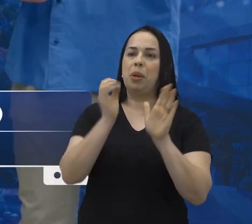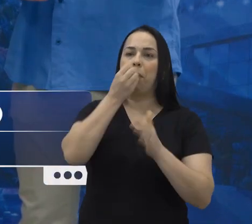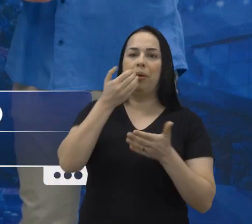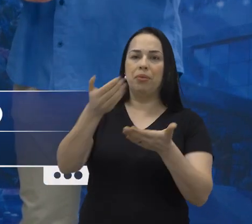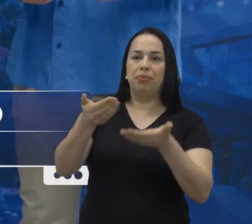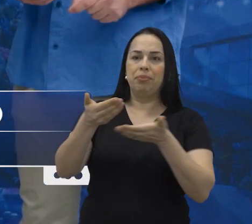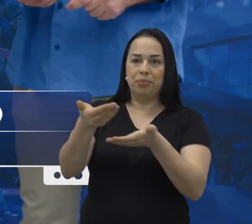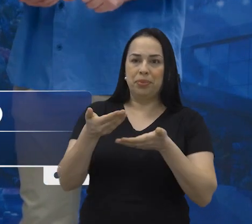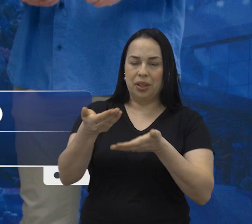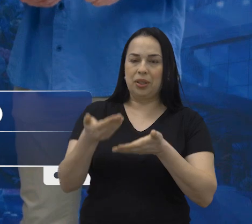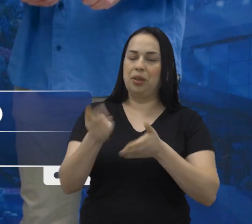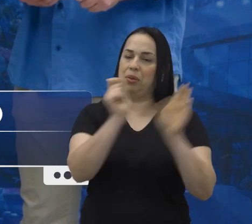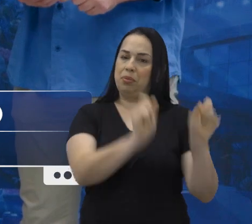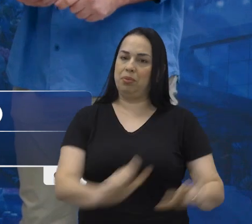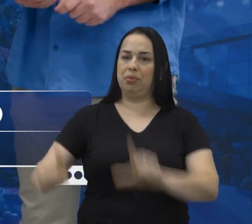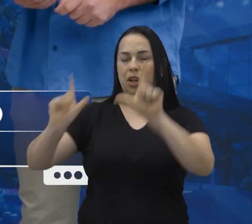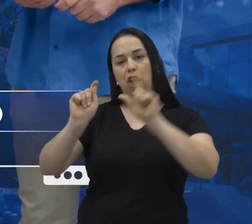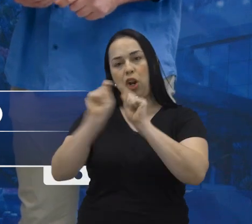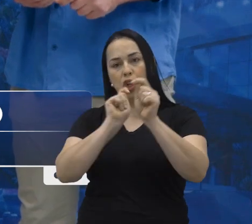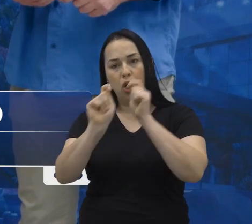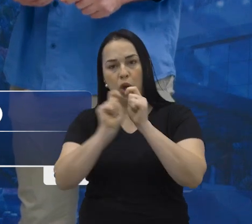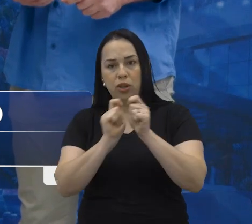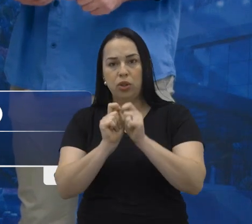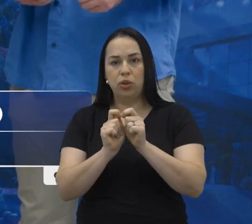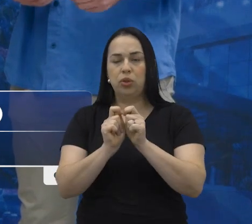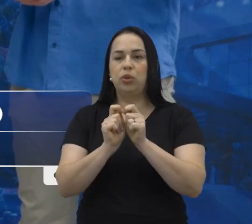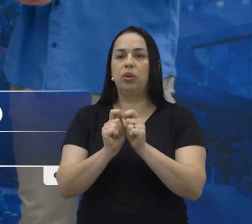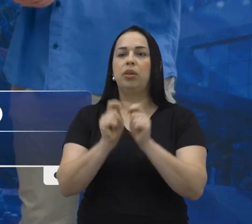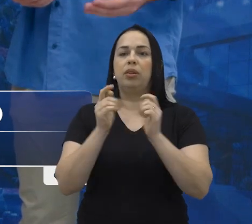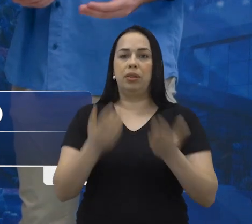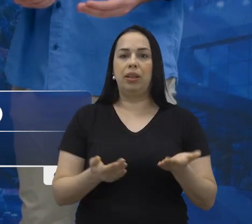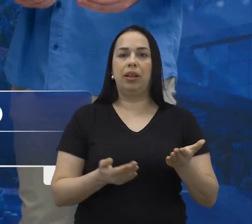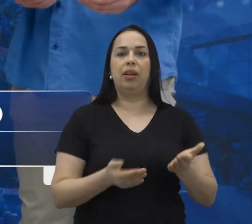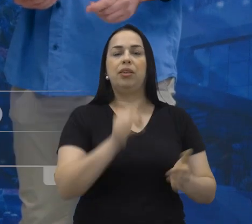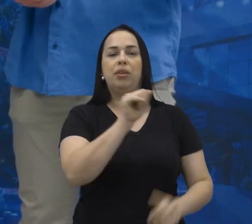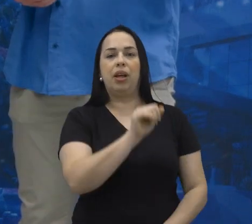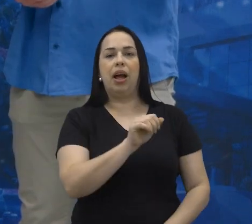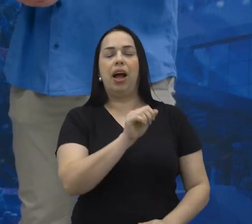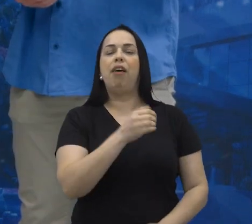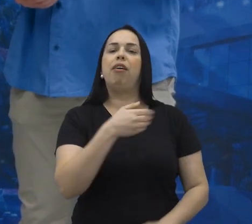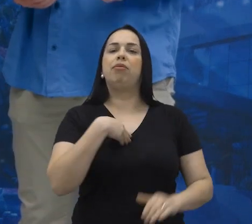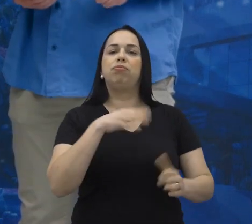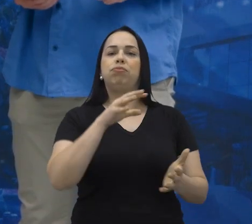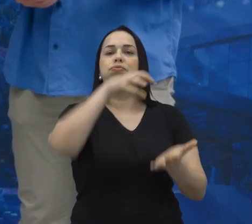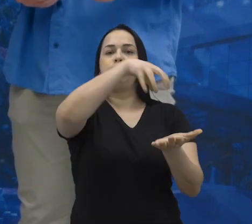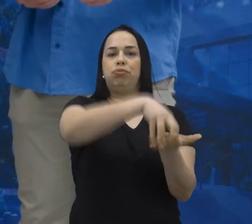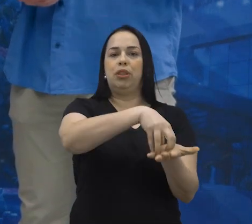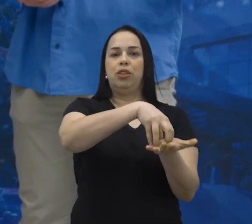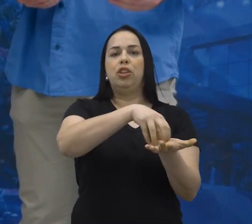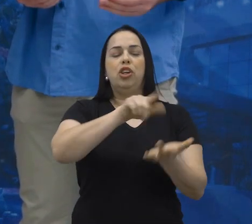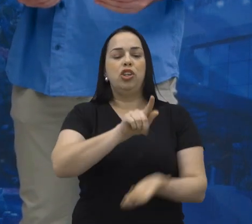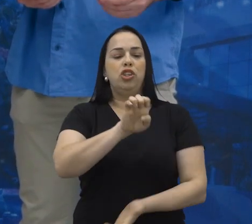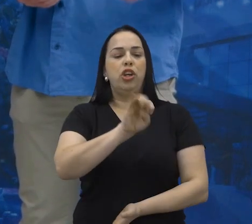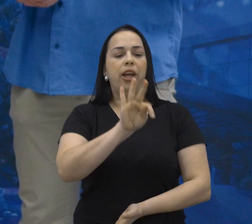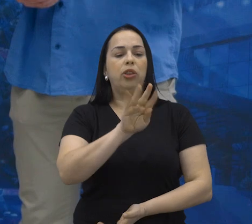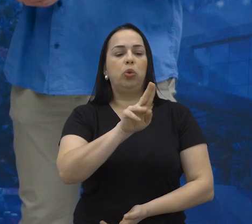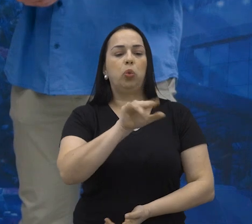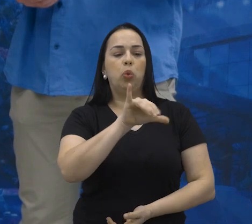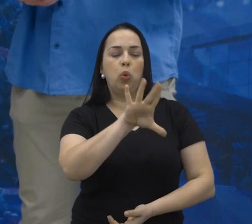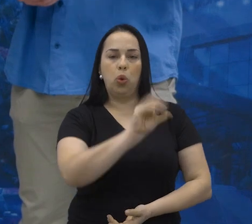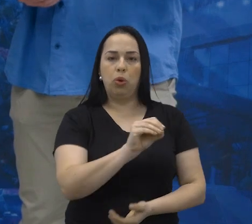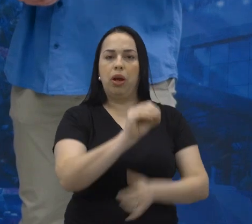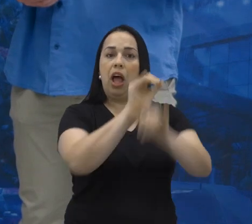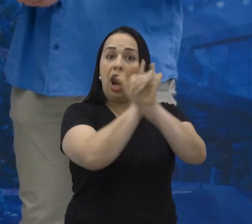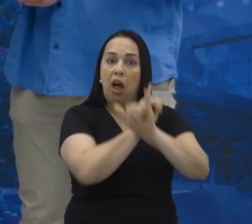Olá, sejam bem-vindos ao Boletim Entrevista de hoje. Um estudo da Fundação Getúlio Vargas apontou que os